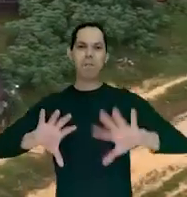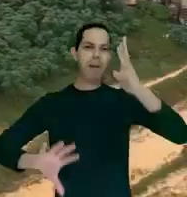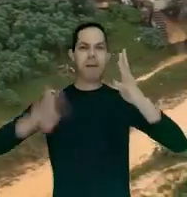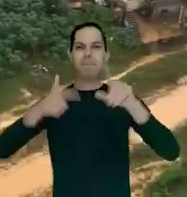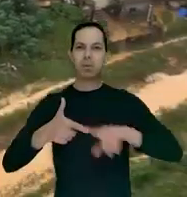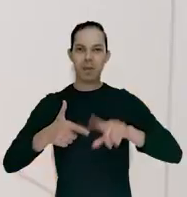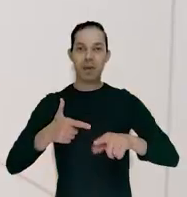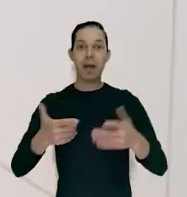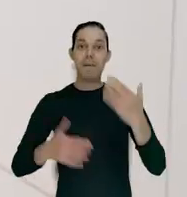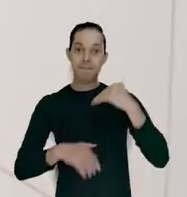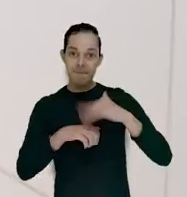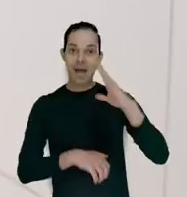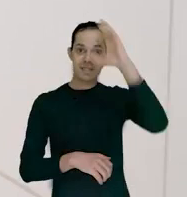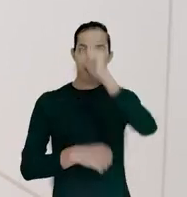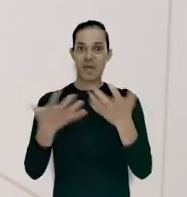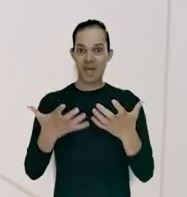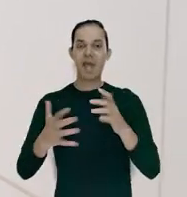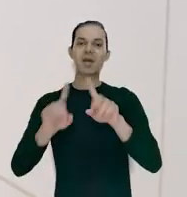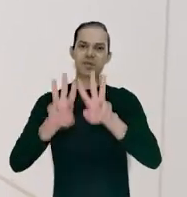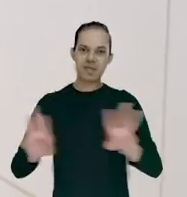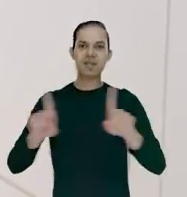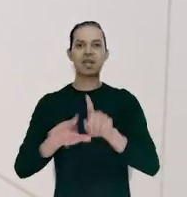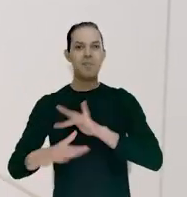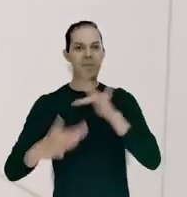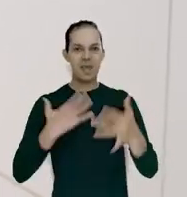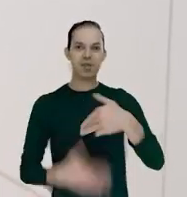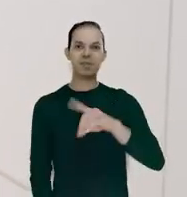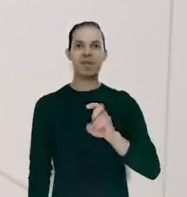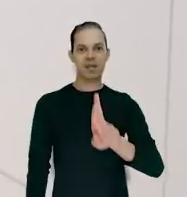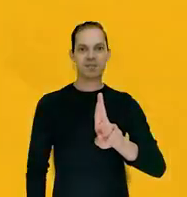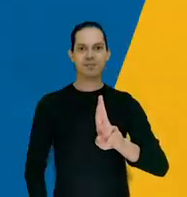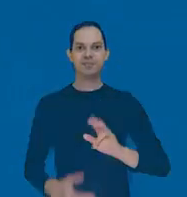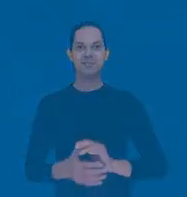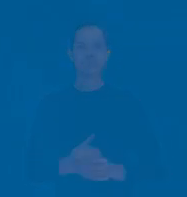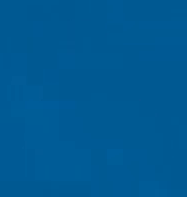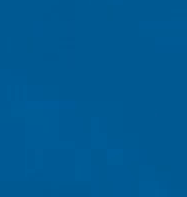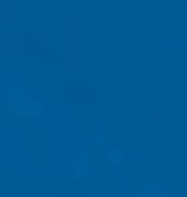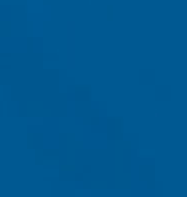naturais. Para saber mais, acesse o site e as redes sociais do MDR.